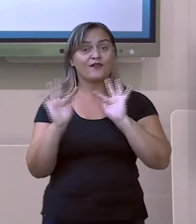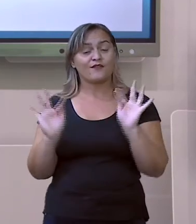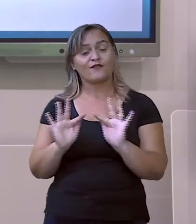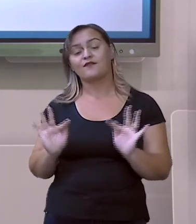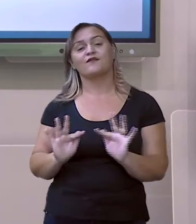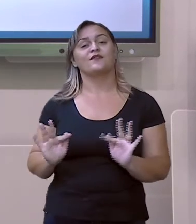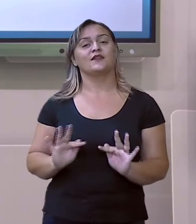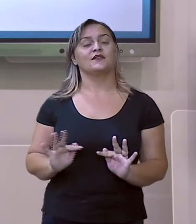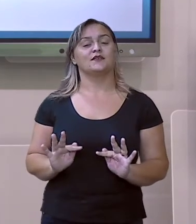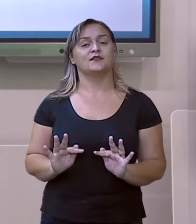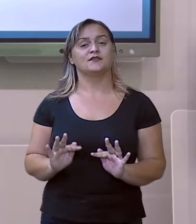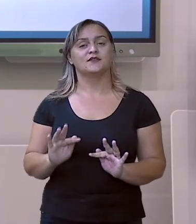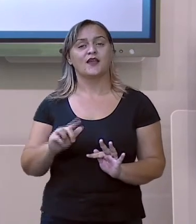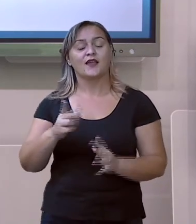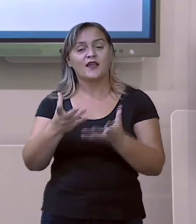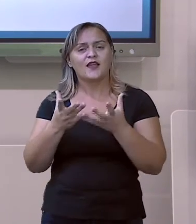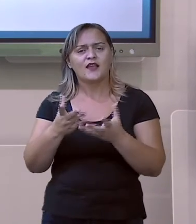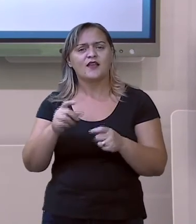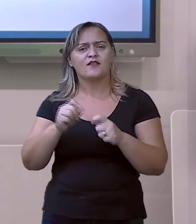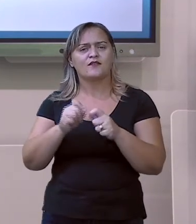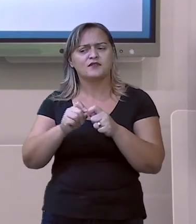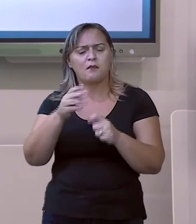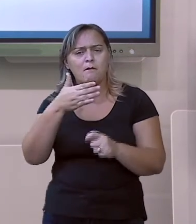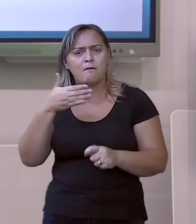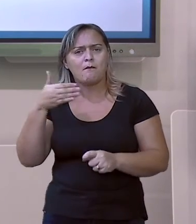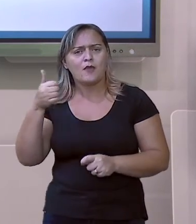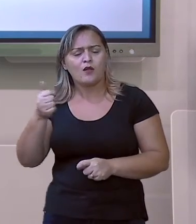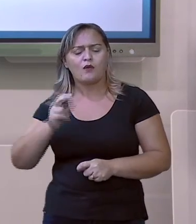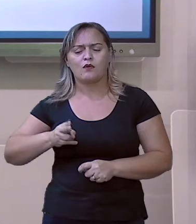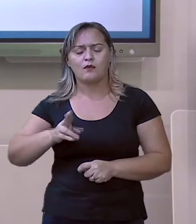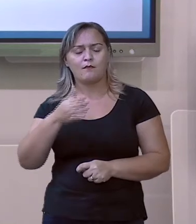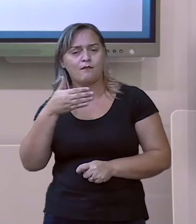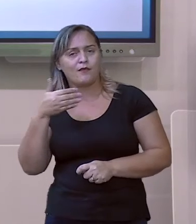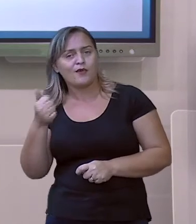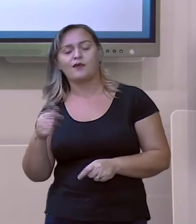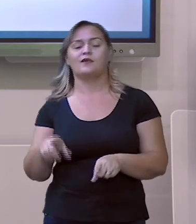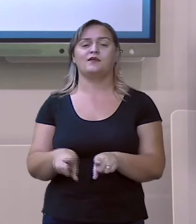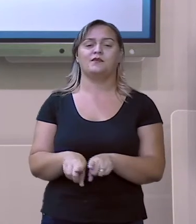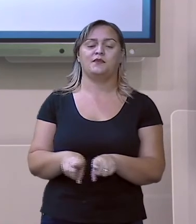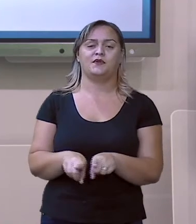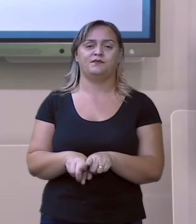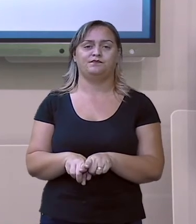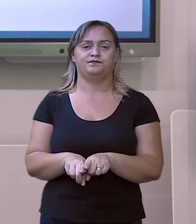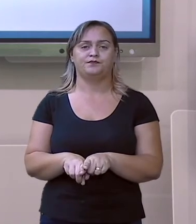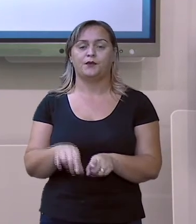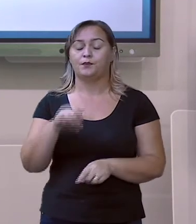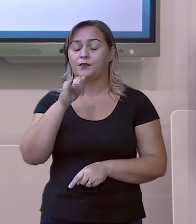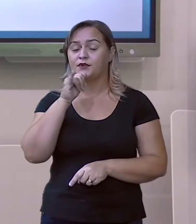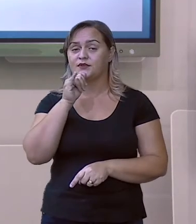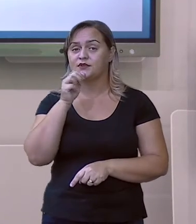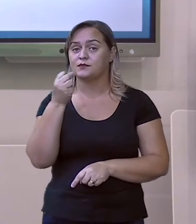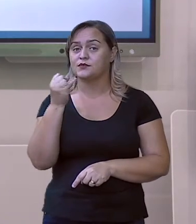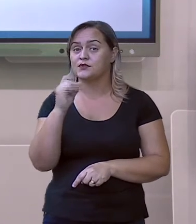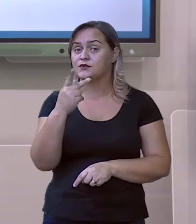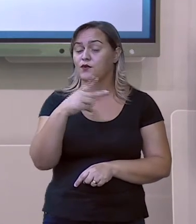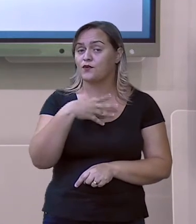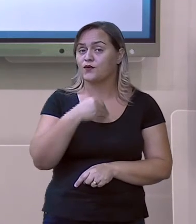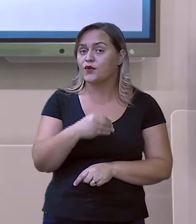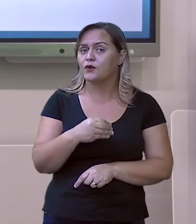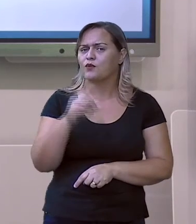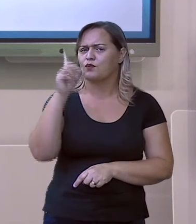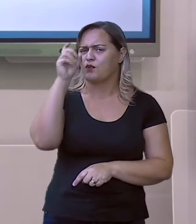né, se tornar mais exatos, mais certinhos na pronúncia. Se seu filho tem dificuldade para falar, nós precisamos